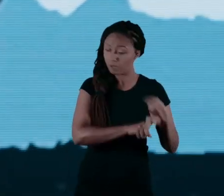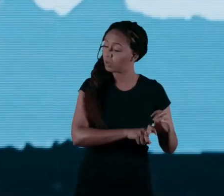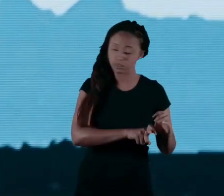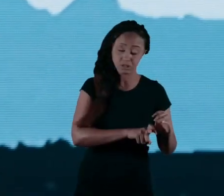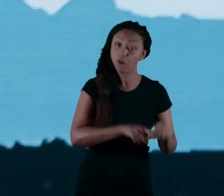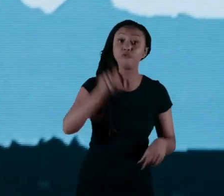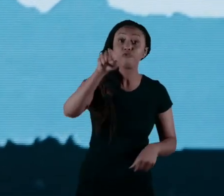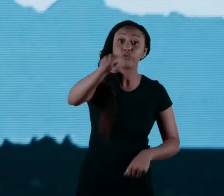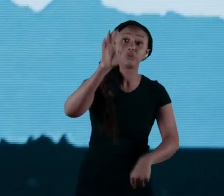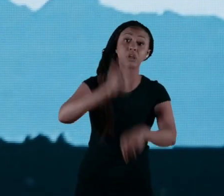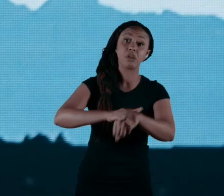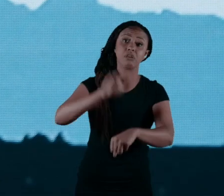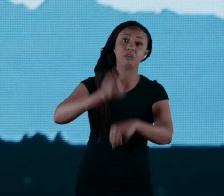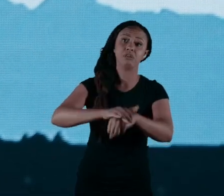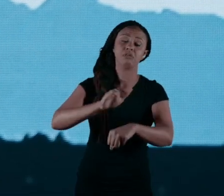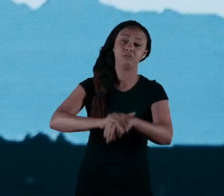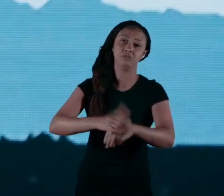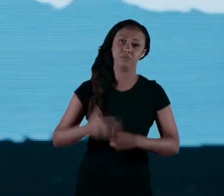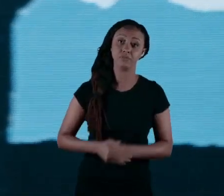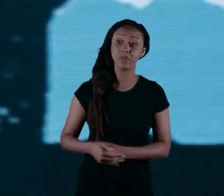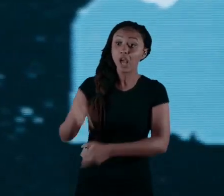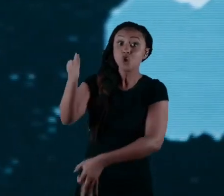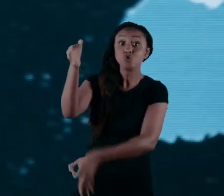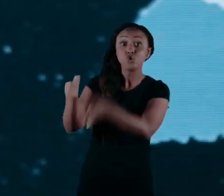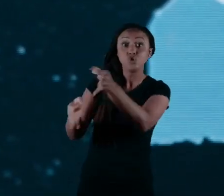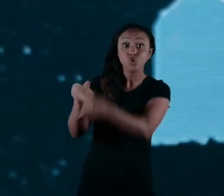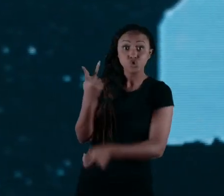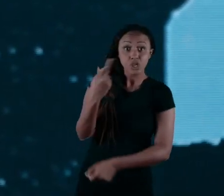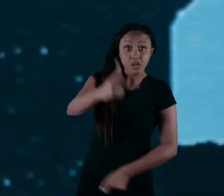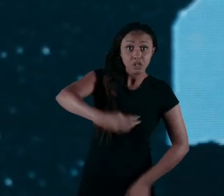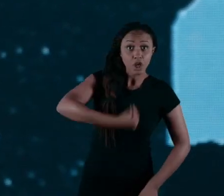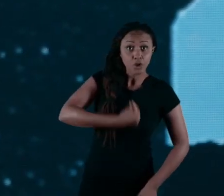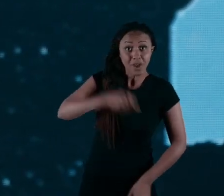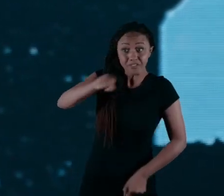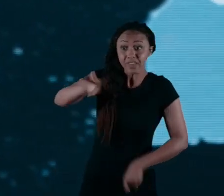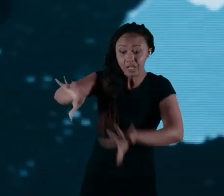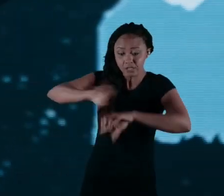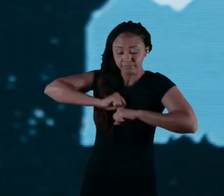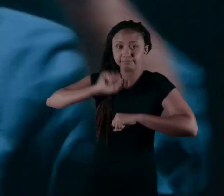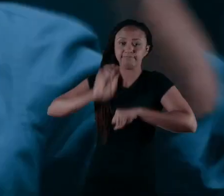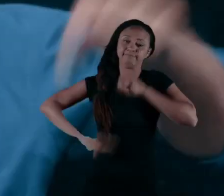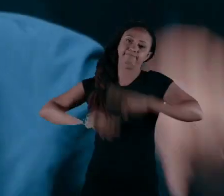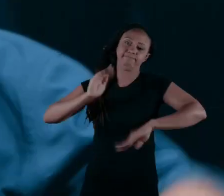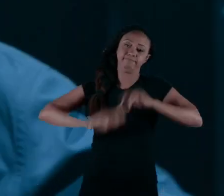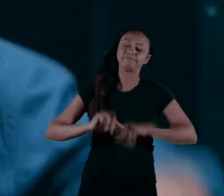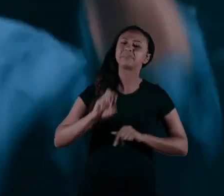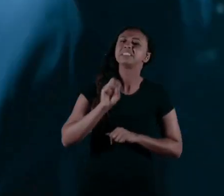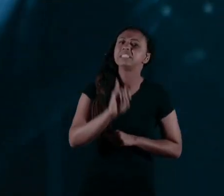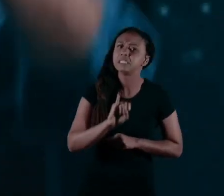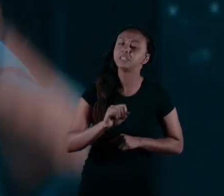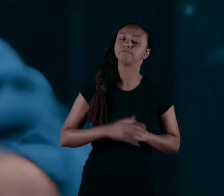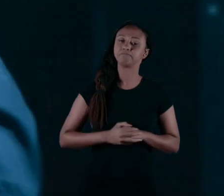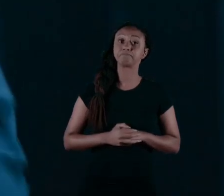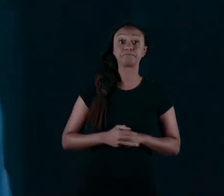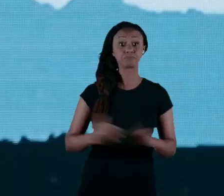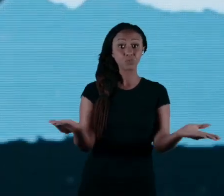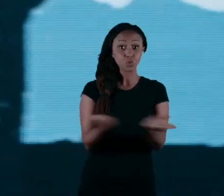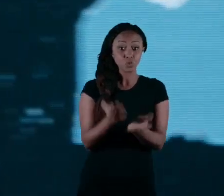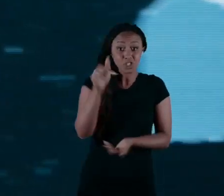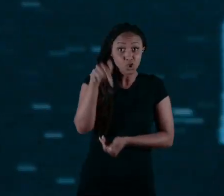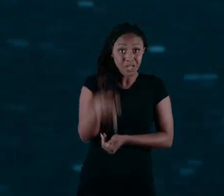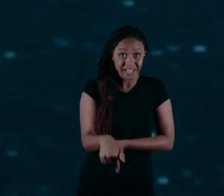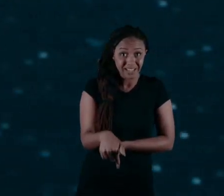você. Seguir a justiça na tua vida. Se a igreja de Jesus estivesse andando na